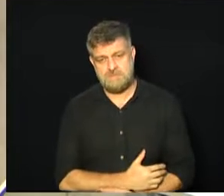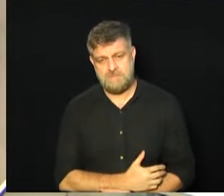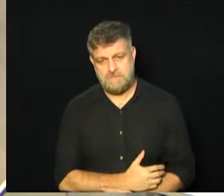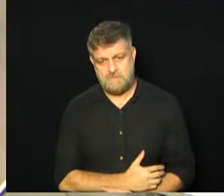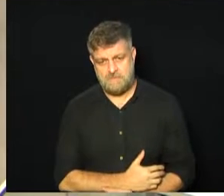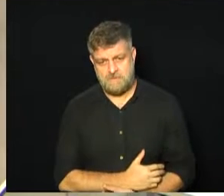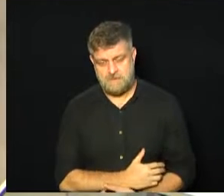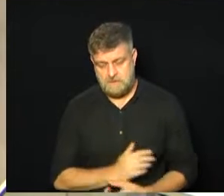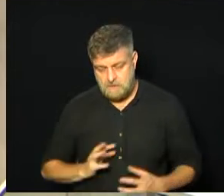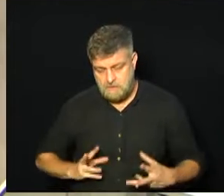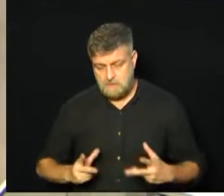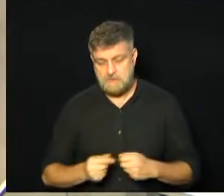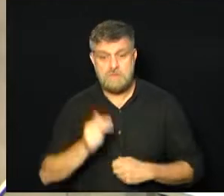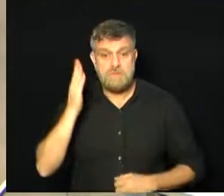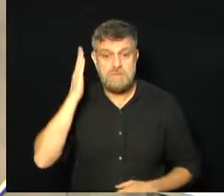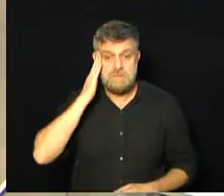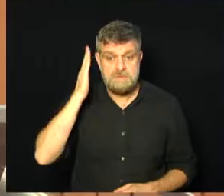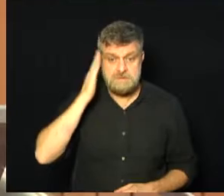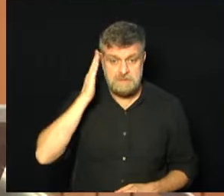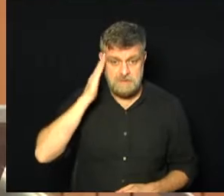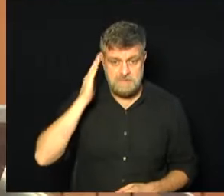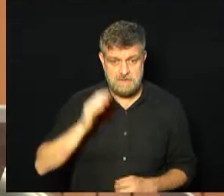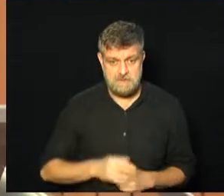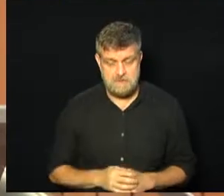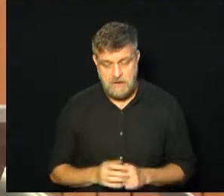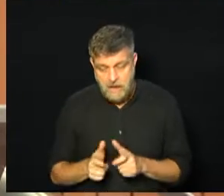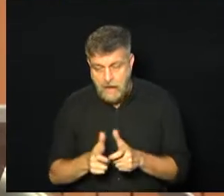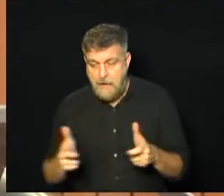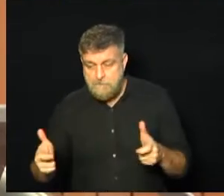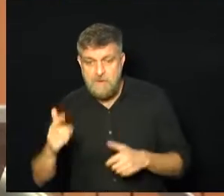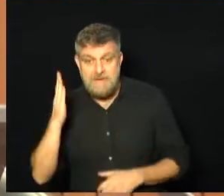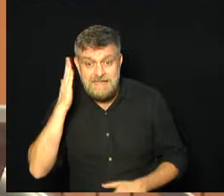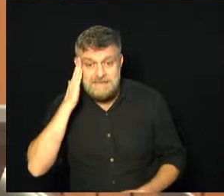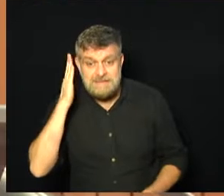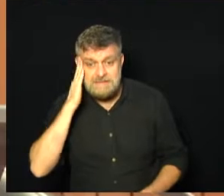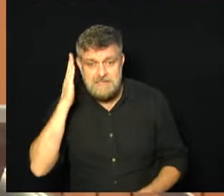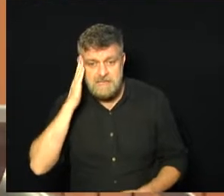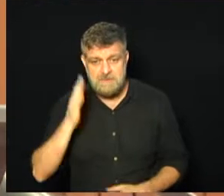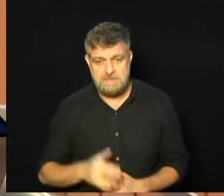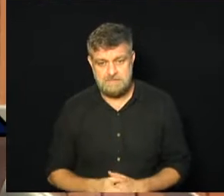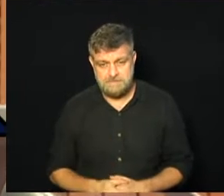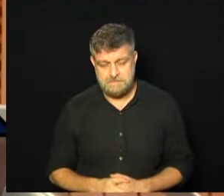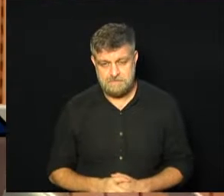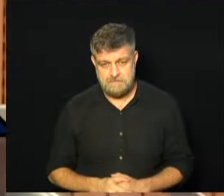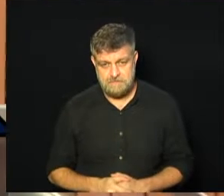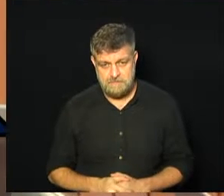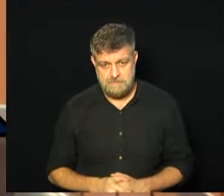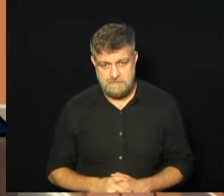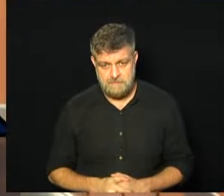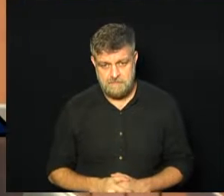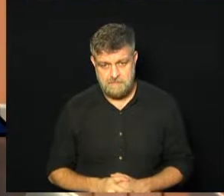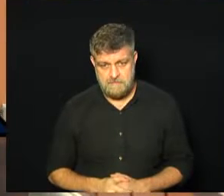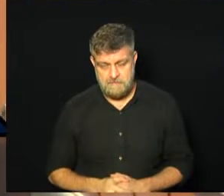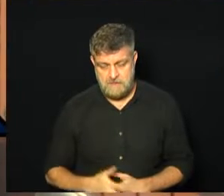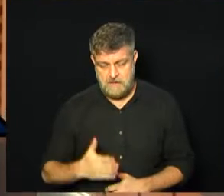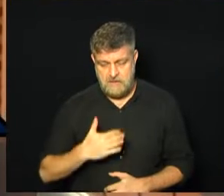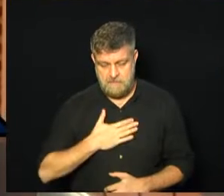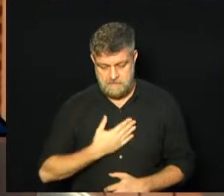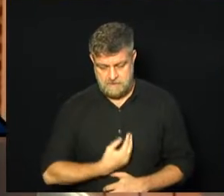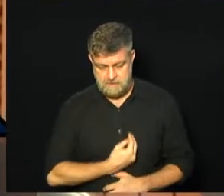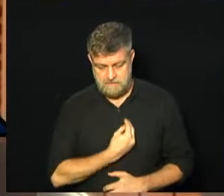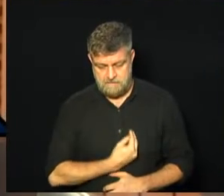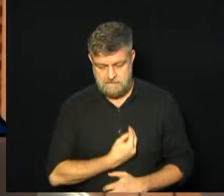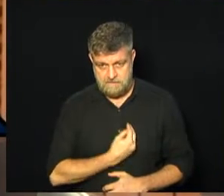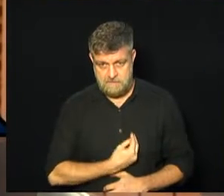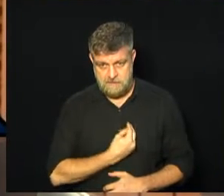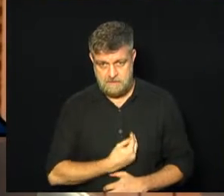Todos sabem aqui, todos não, né, mas acho que boa parte pode saber, que a minha trajetória